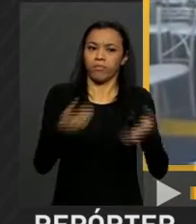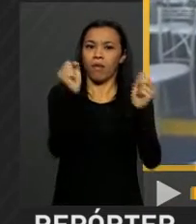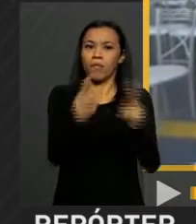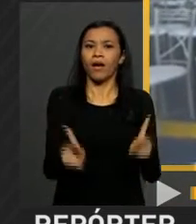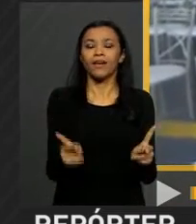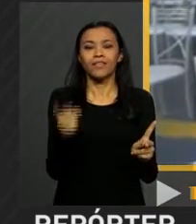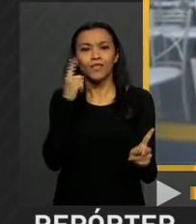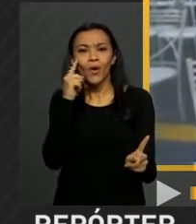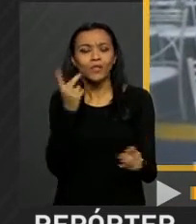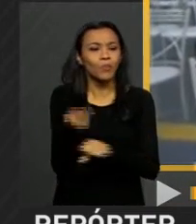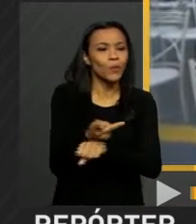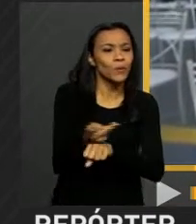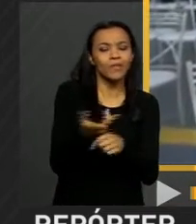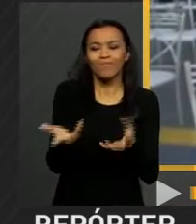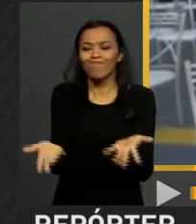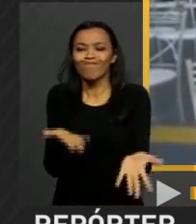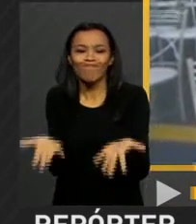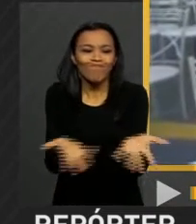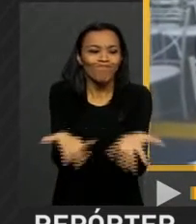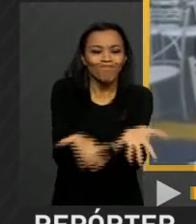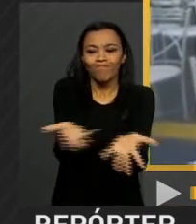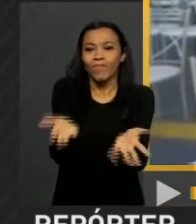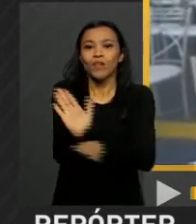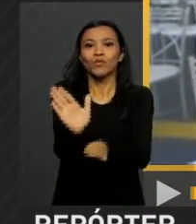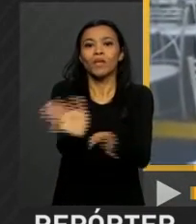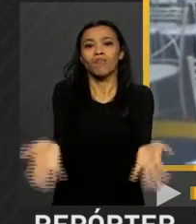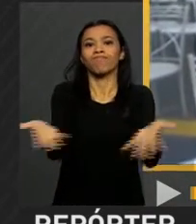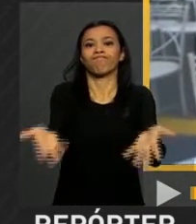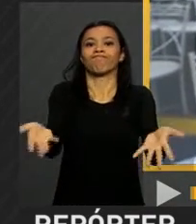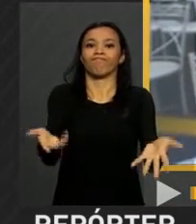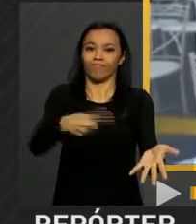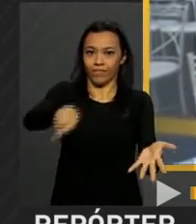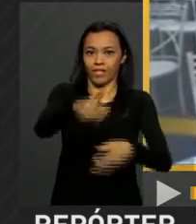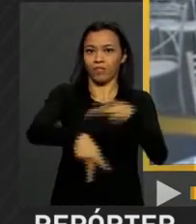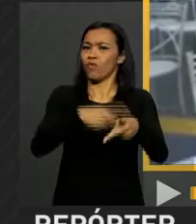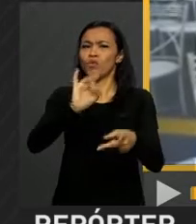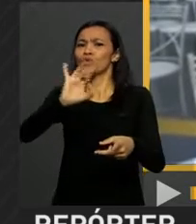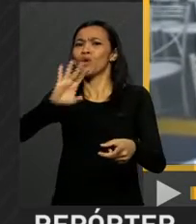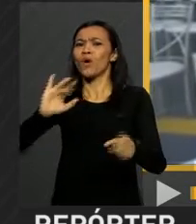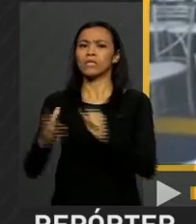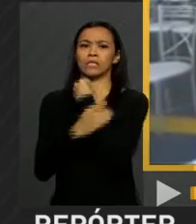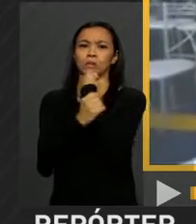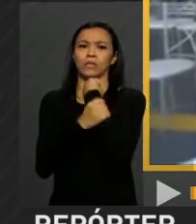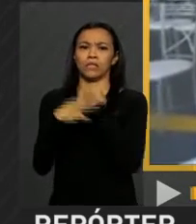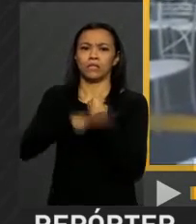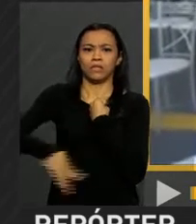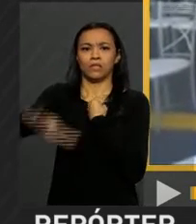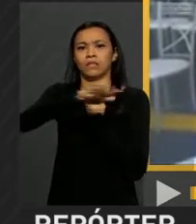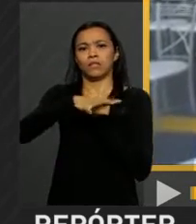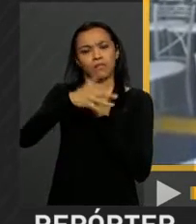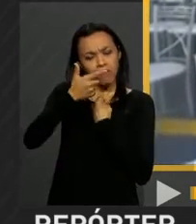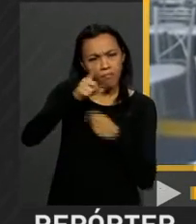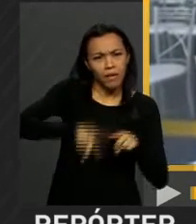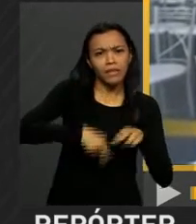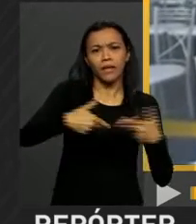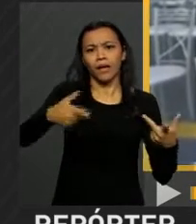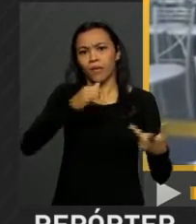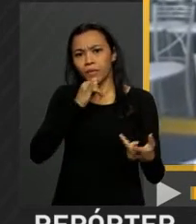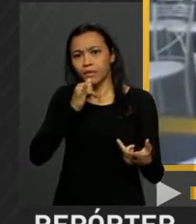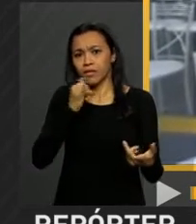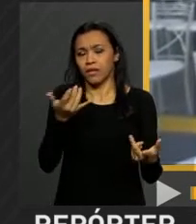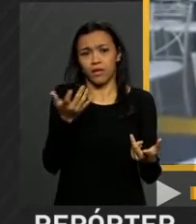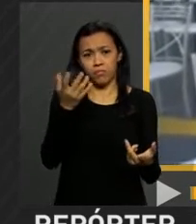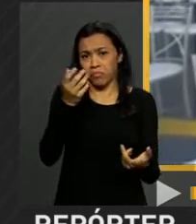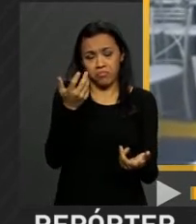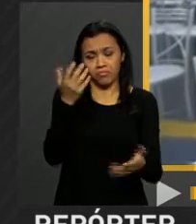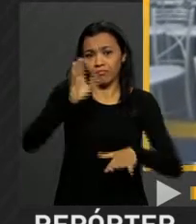procuramos dar todo o apoio necessário a essa população. Não só na segurança, mas também em vários apoios materiais, como assis, ações